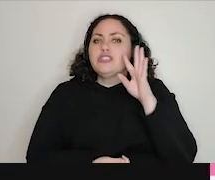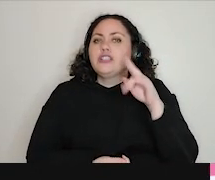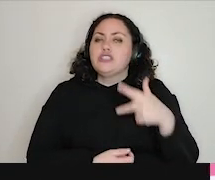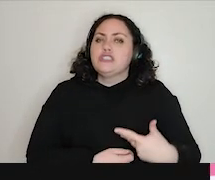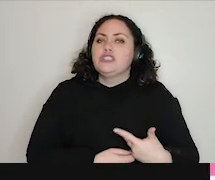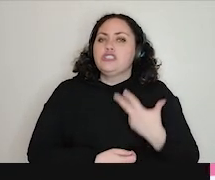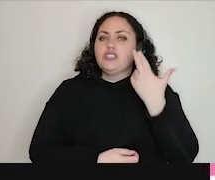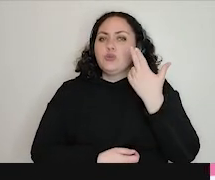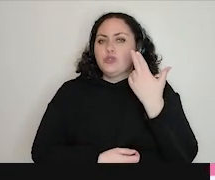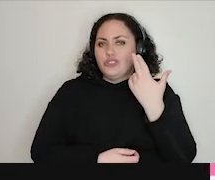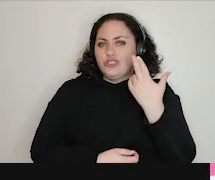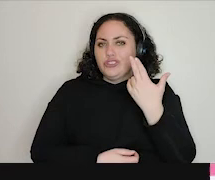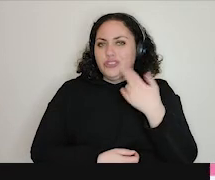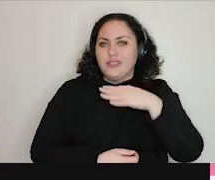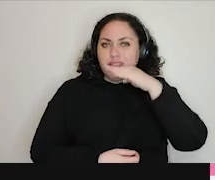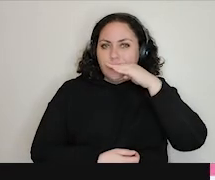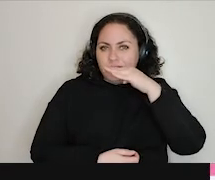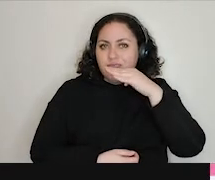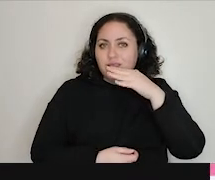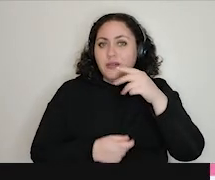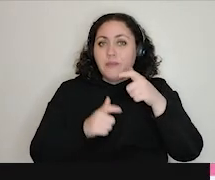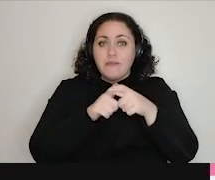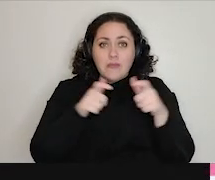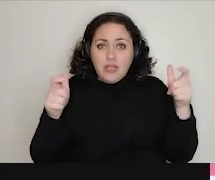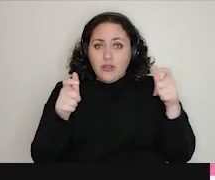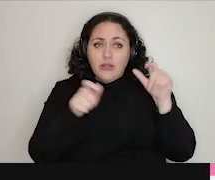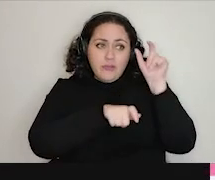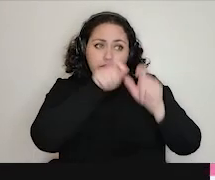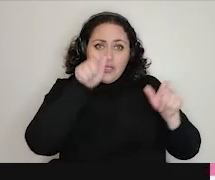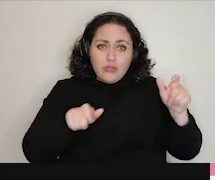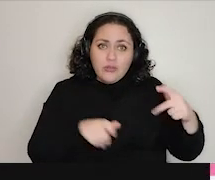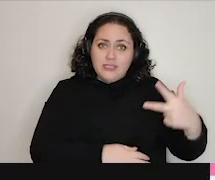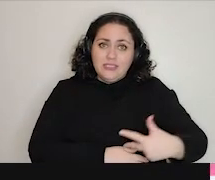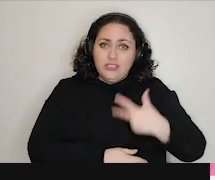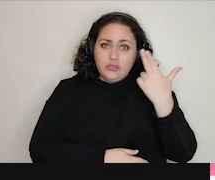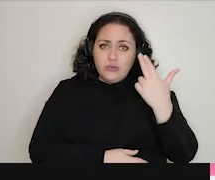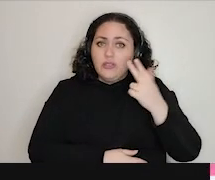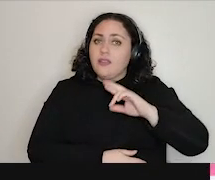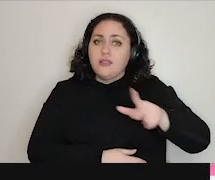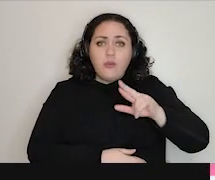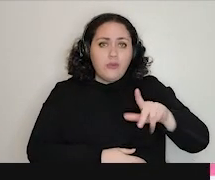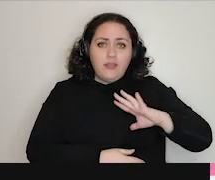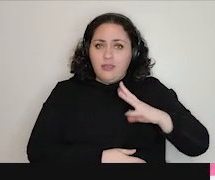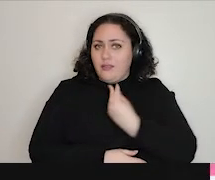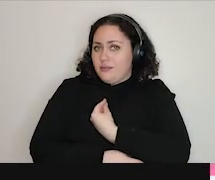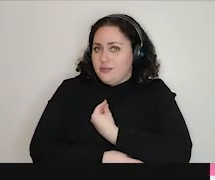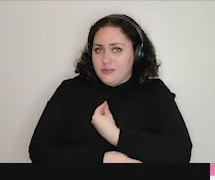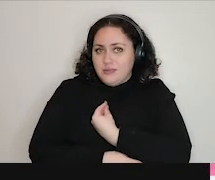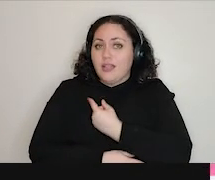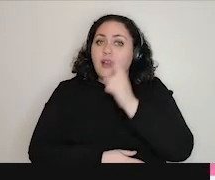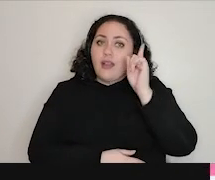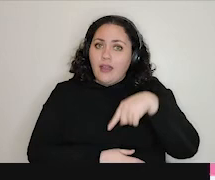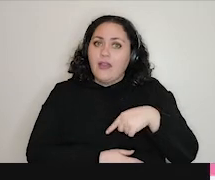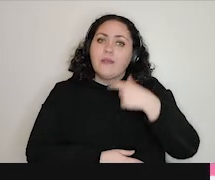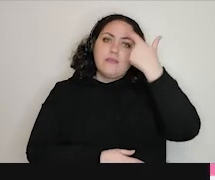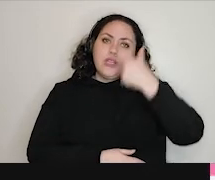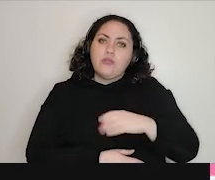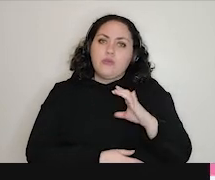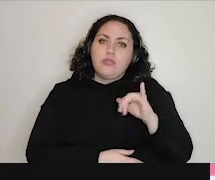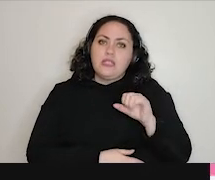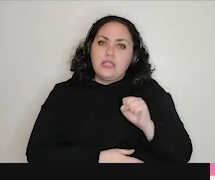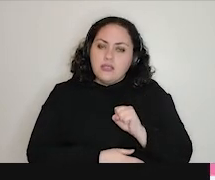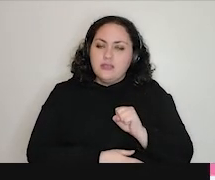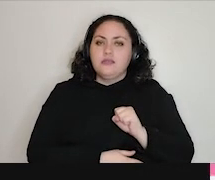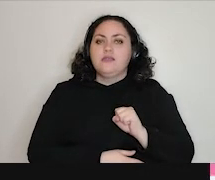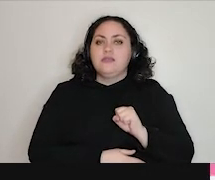para pensar nas cirurgias genitais, a maior parte do público que faz esses procedimentos não são pessoas trans, são pessoas